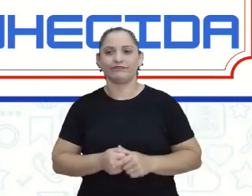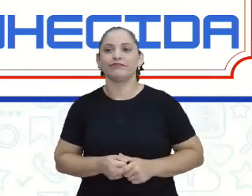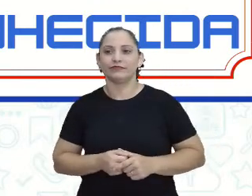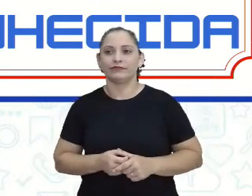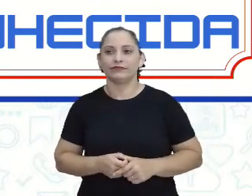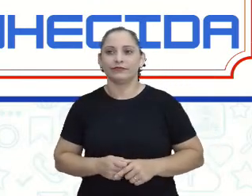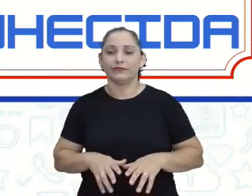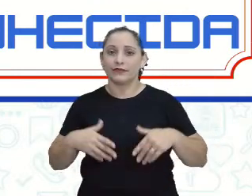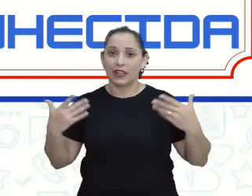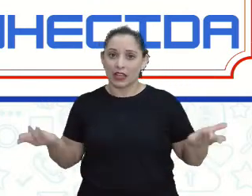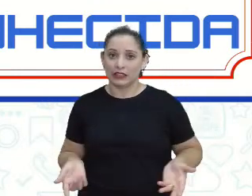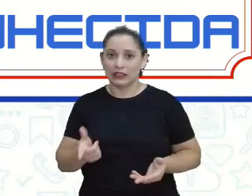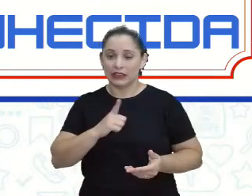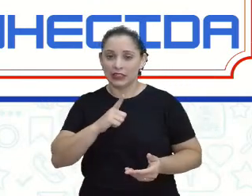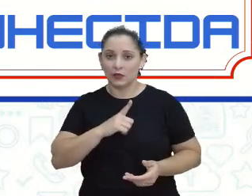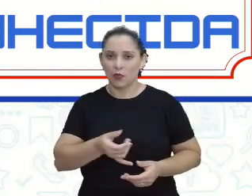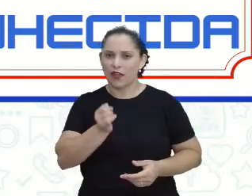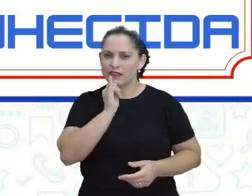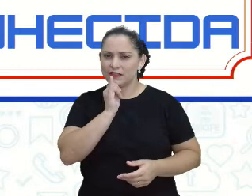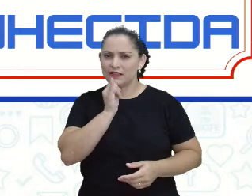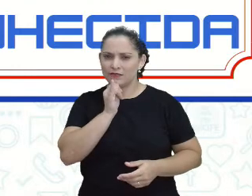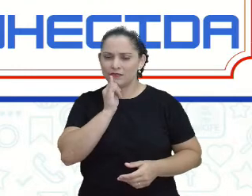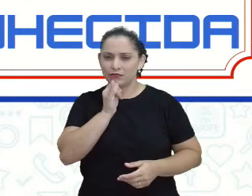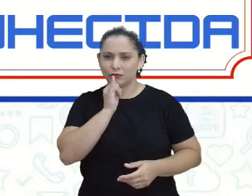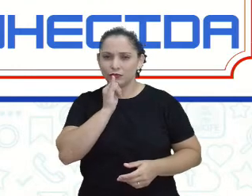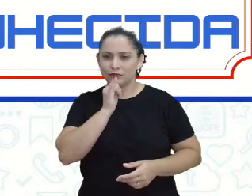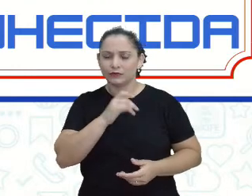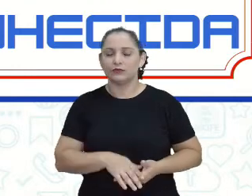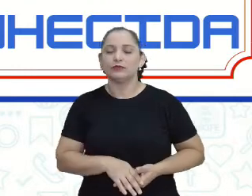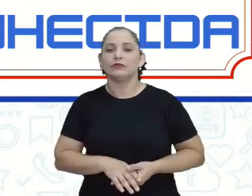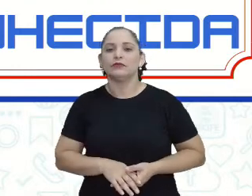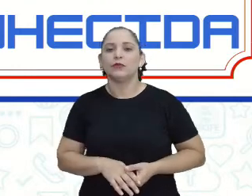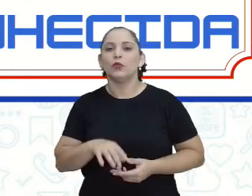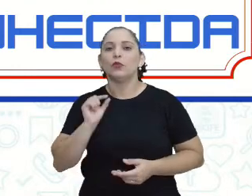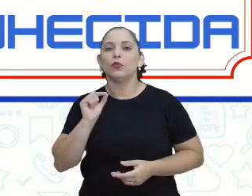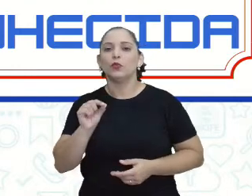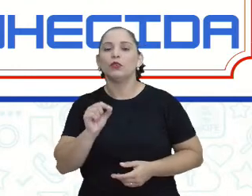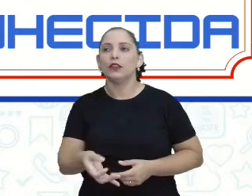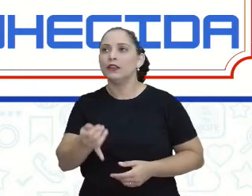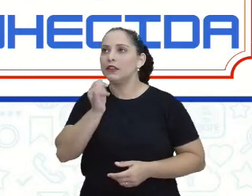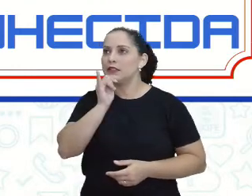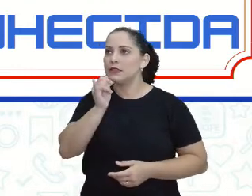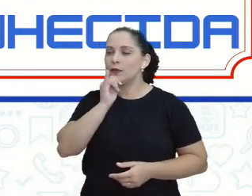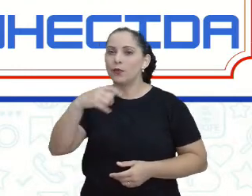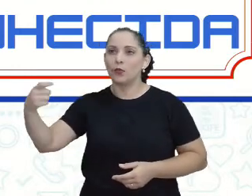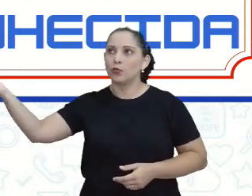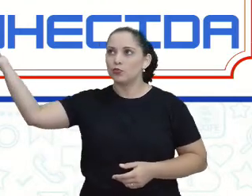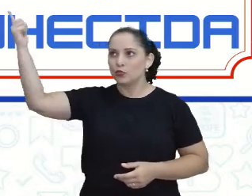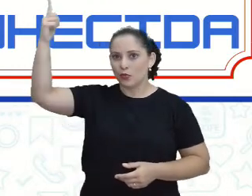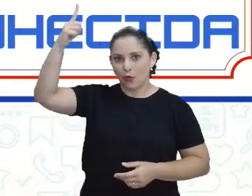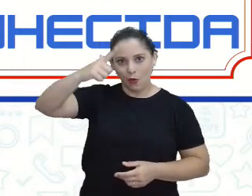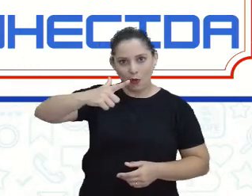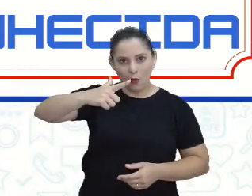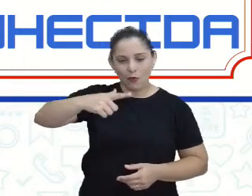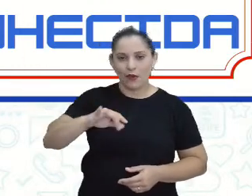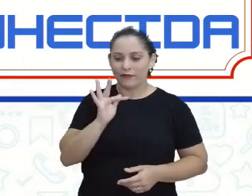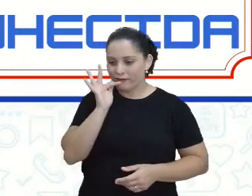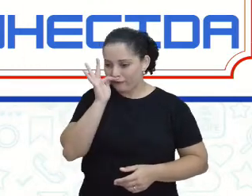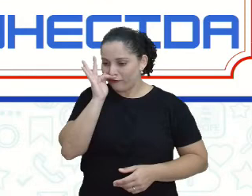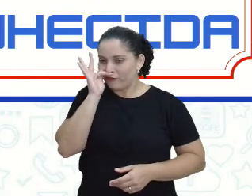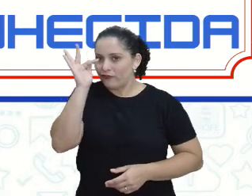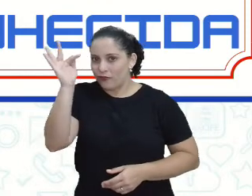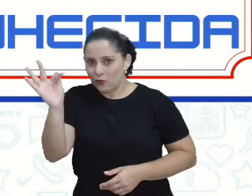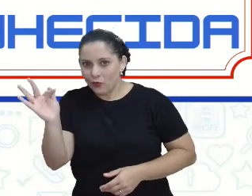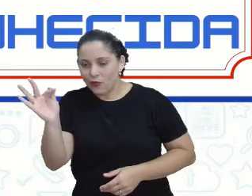que nós trouxemos, ao invés de letras, você tinha símbolos, né? Ou seja, um sol, uma flor,